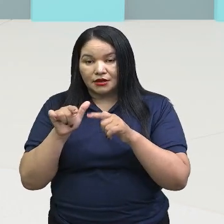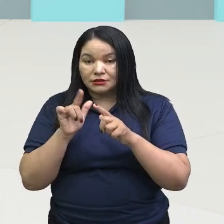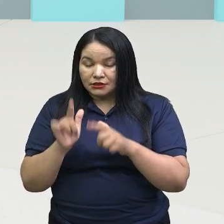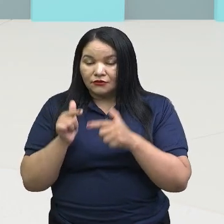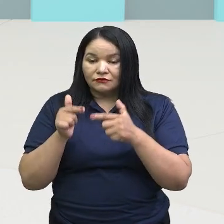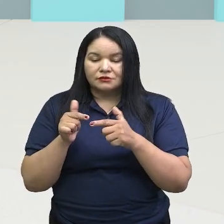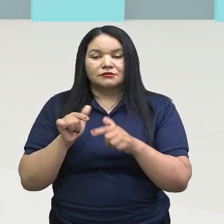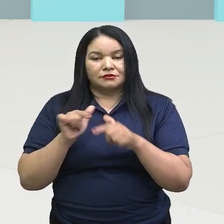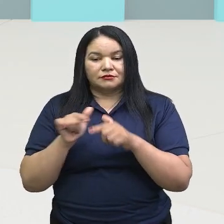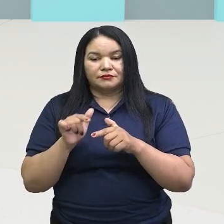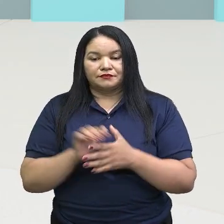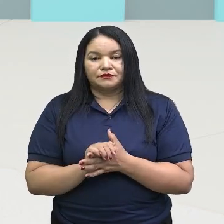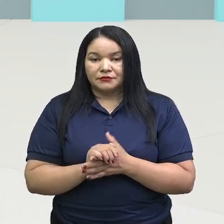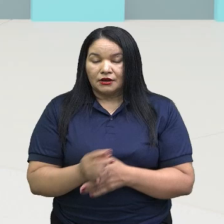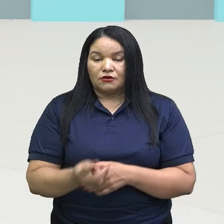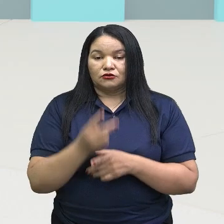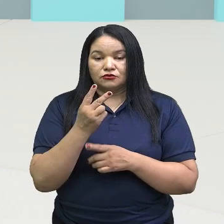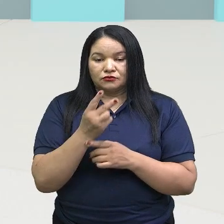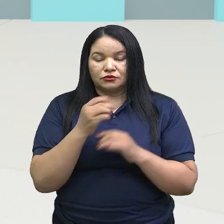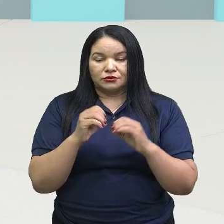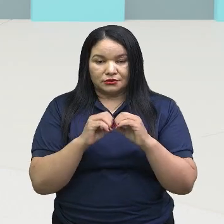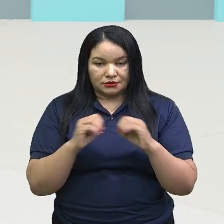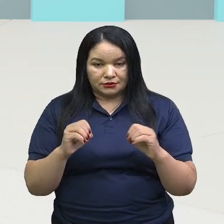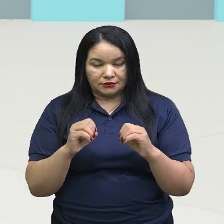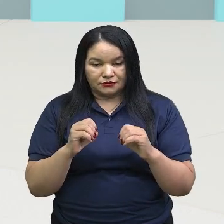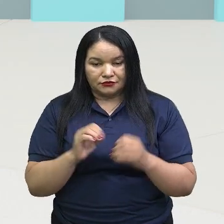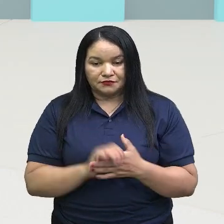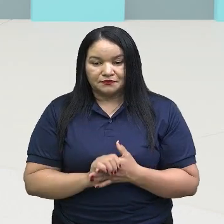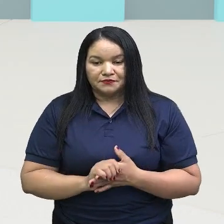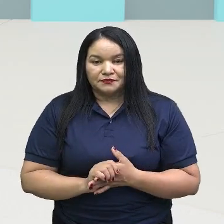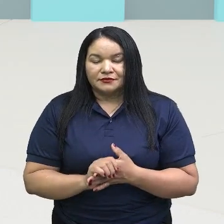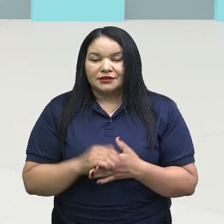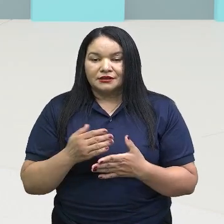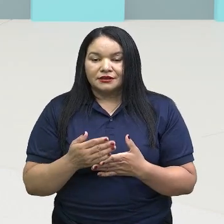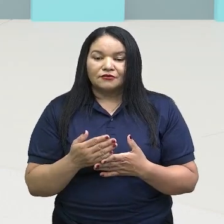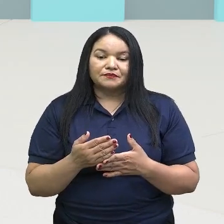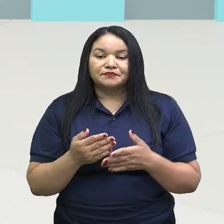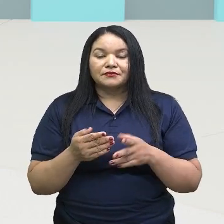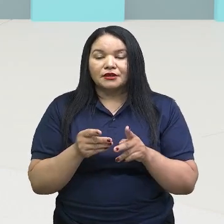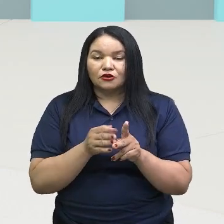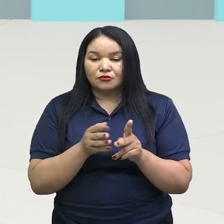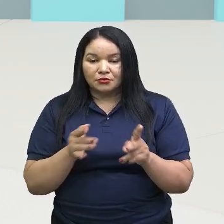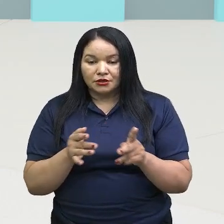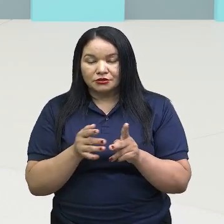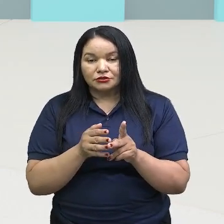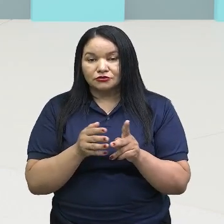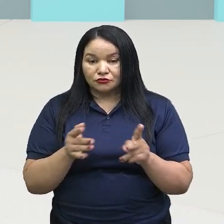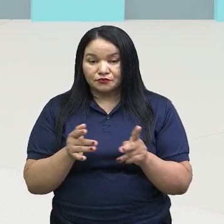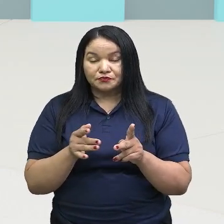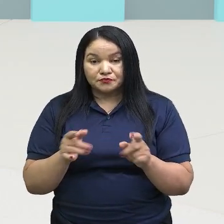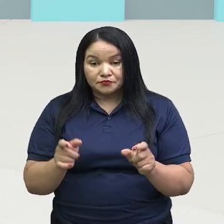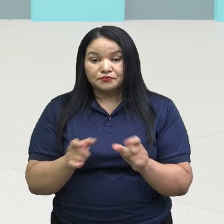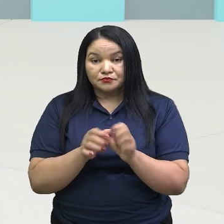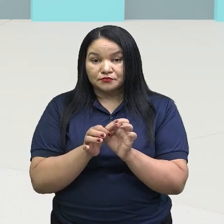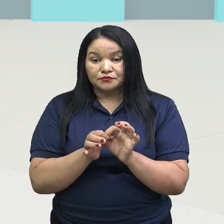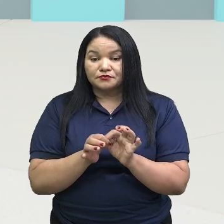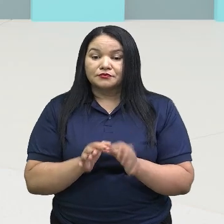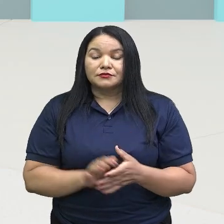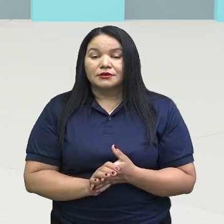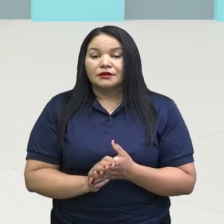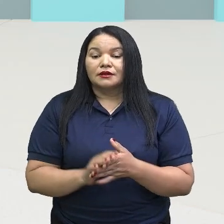contexto, eu tenho 2 orações, combinado? Então, neste caso, eu tenho um período composto,